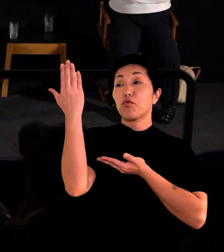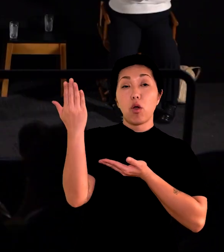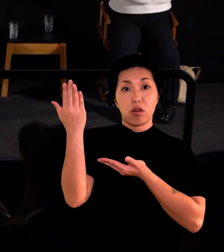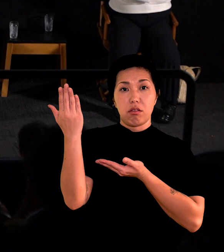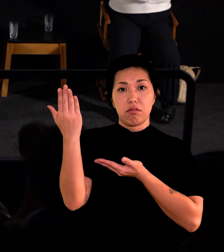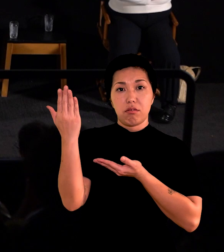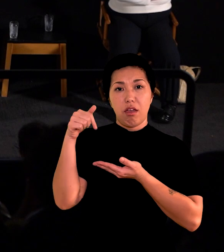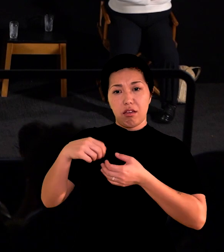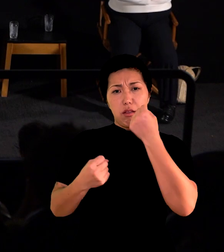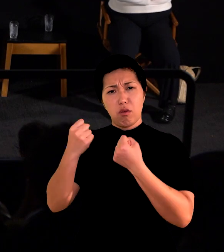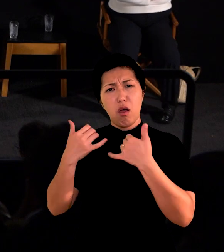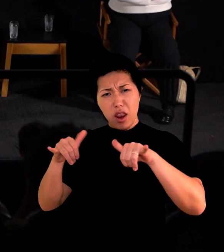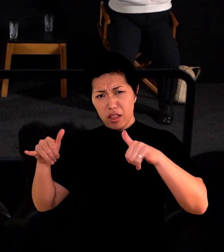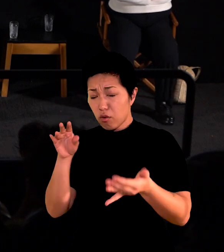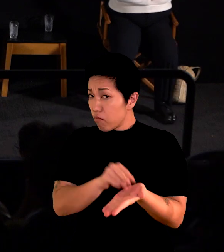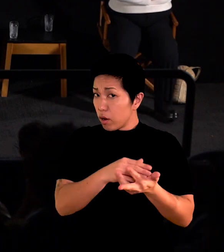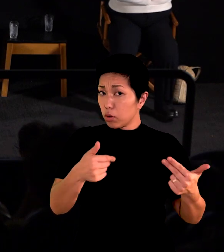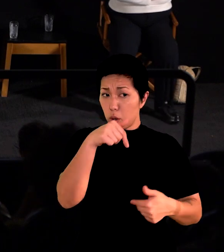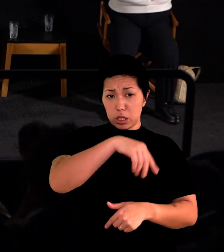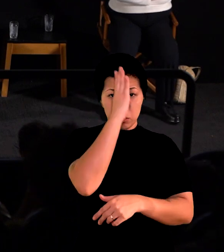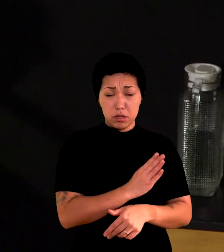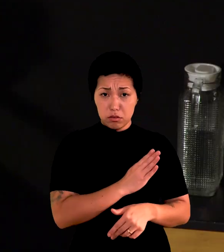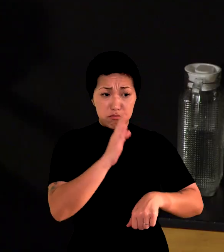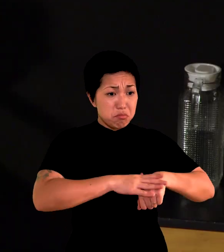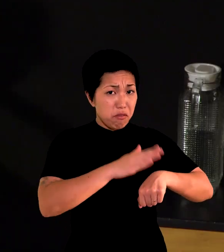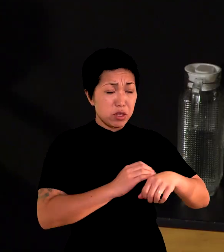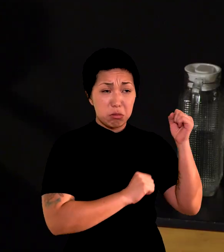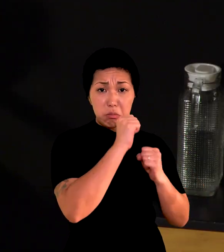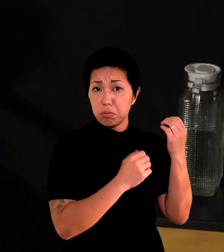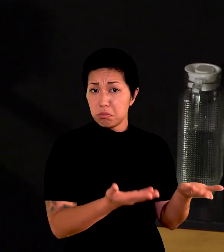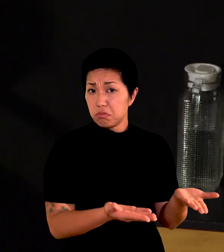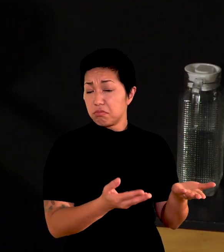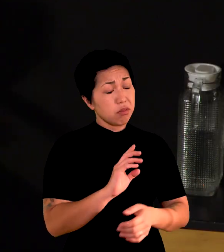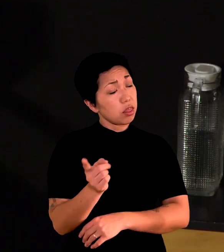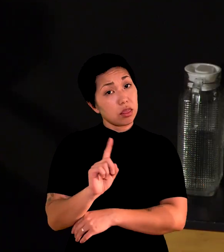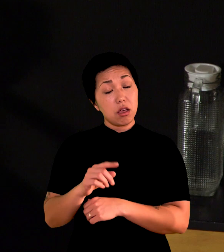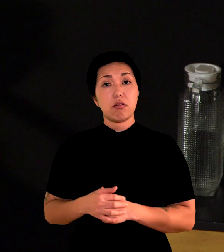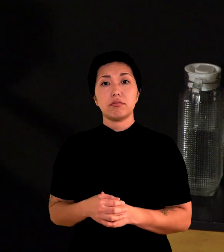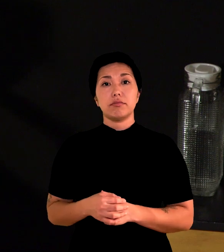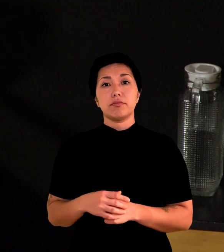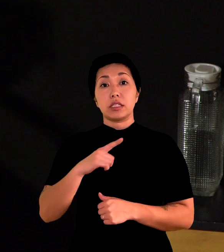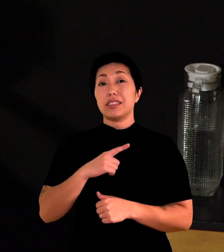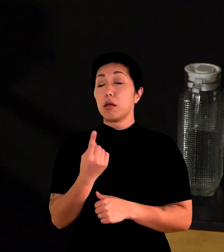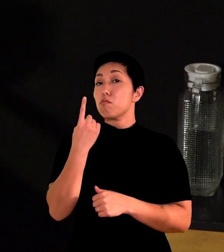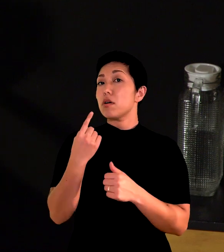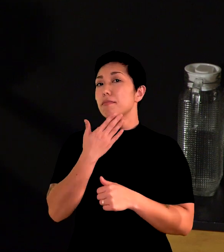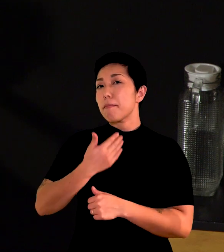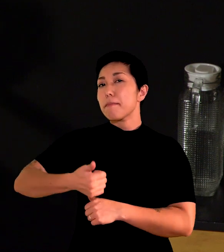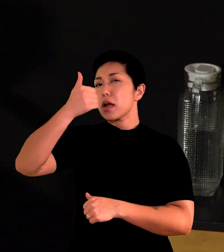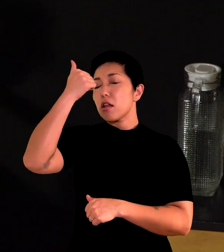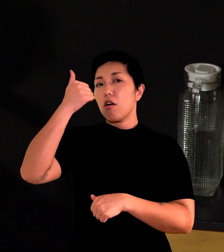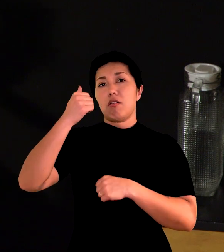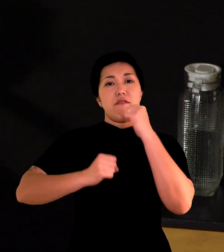carro elétrico? Não? Porque falta alguma coisa aqui para construir o carro? Não. A gente